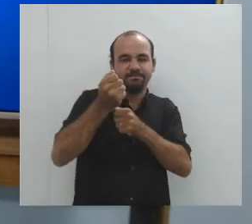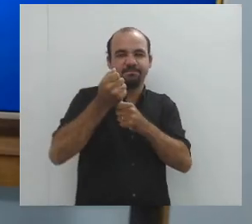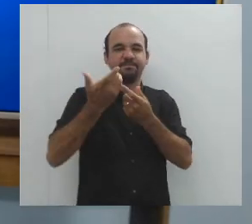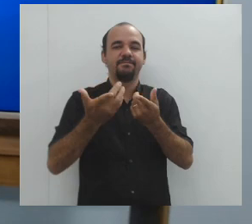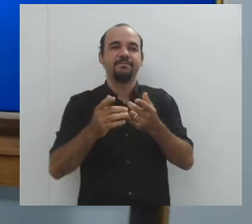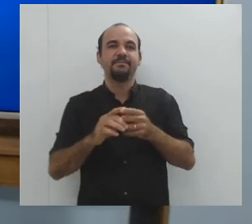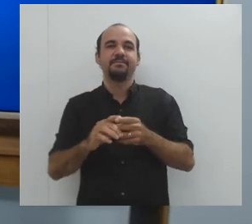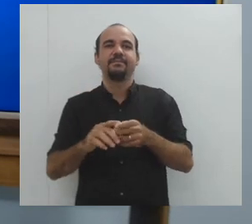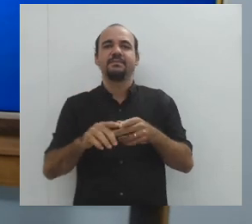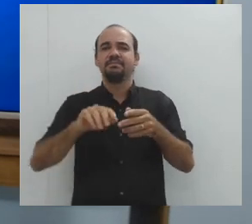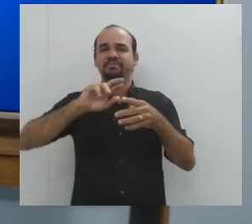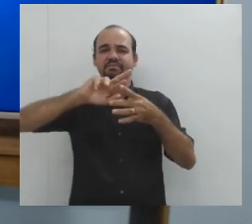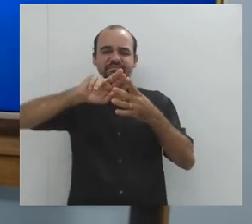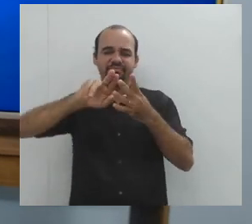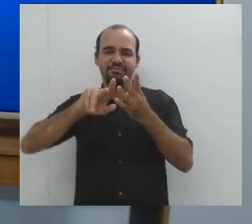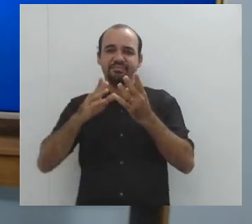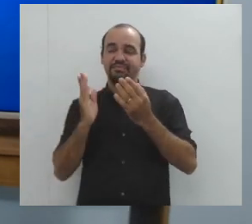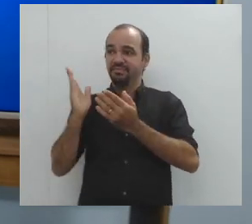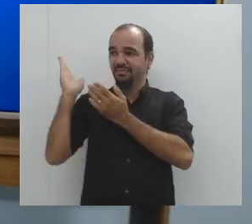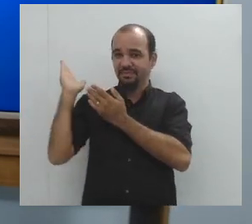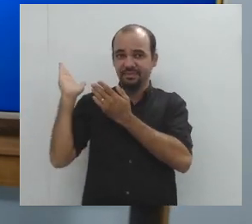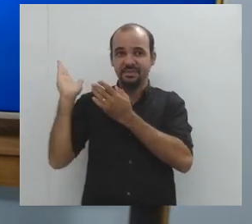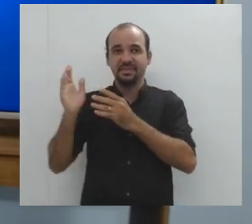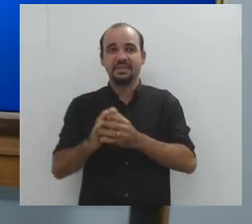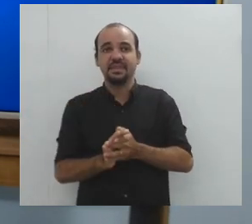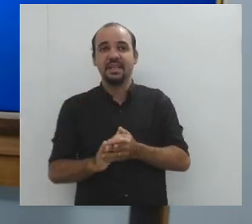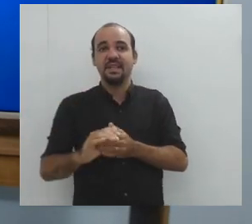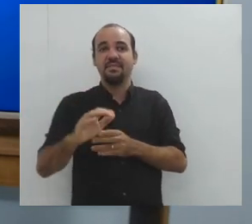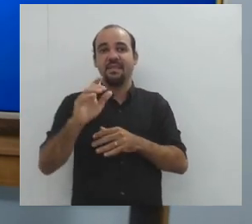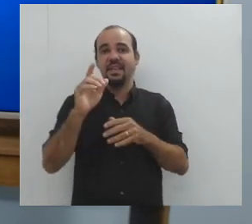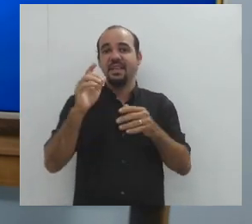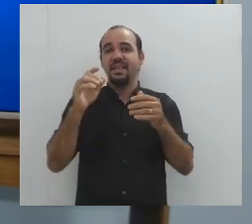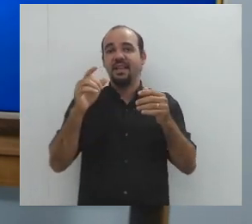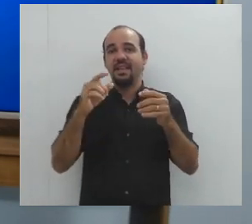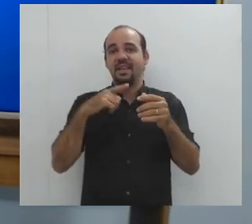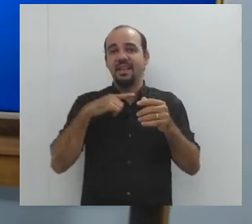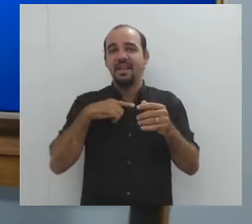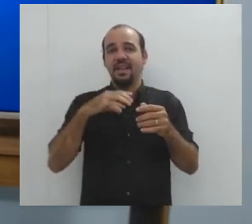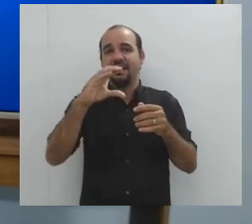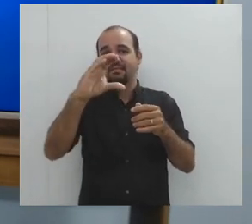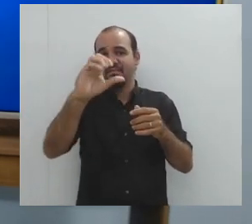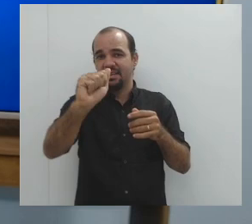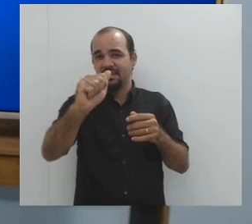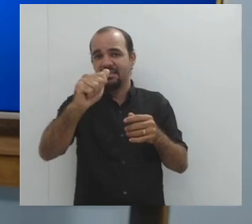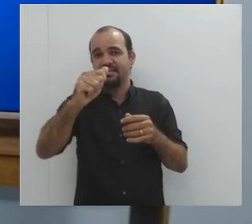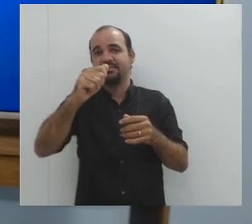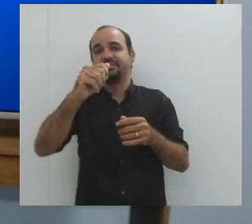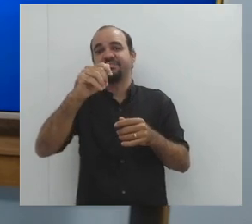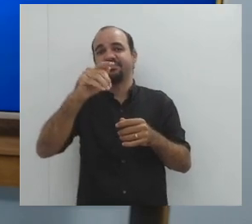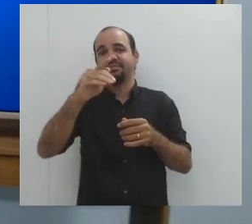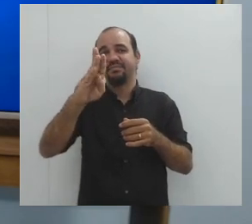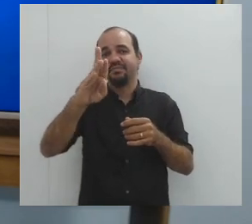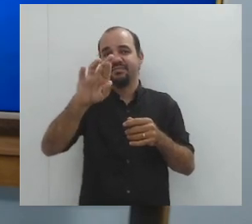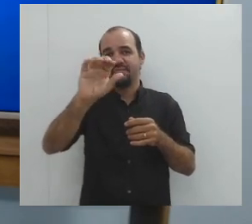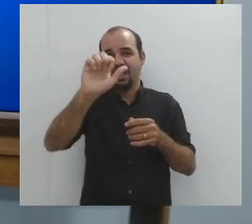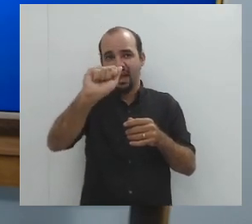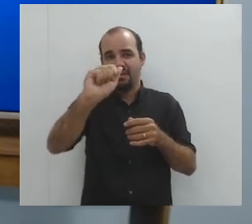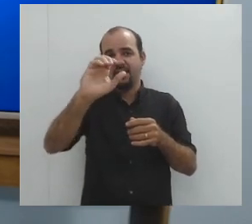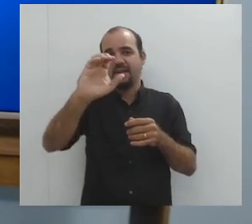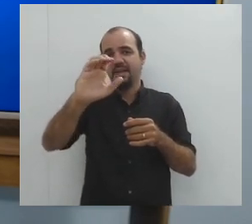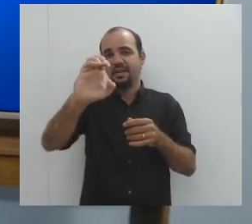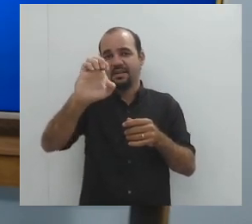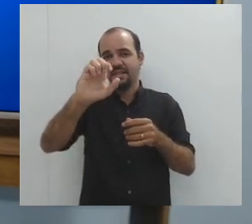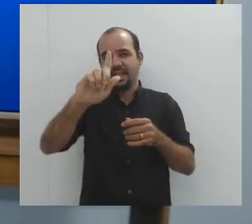Existe uma observação, por exemplo, sobre a cabra cega e esconde-esconde, que acredito que todos nós conhecemos. Existem relatos do